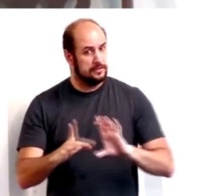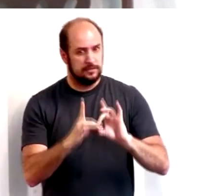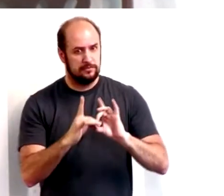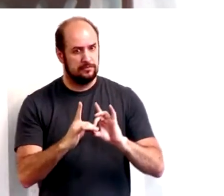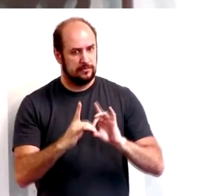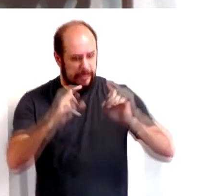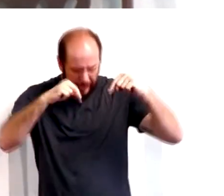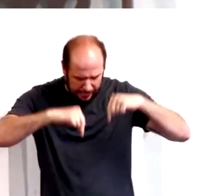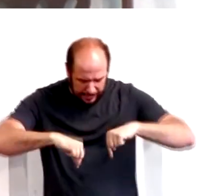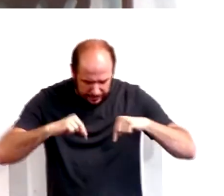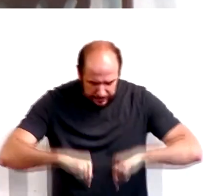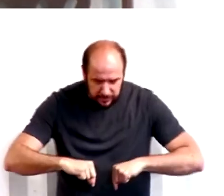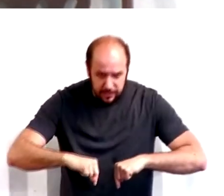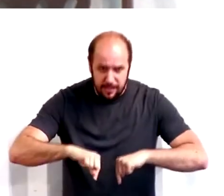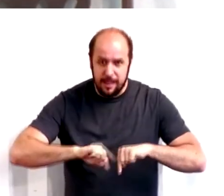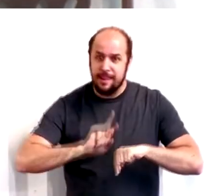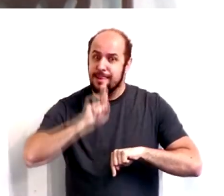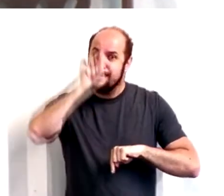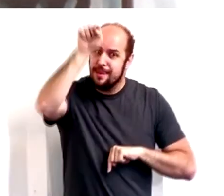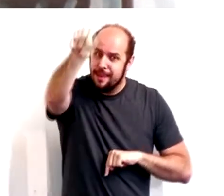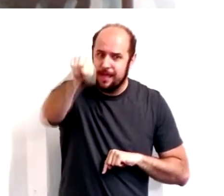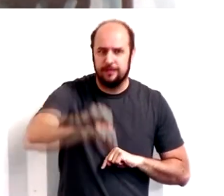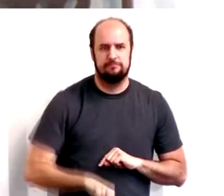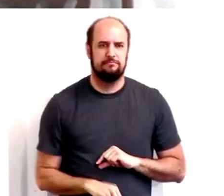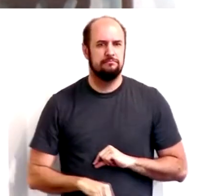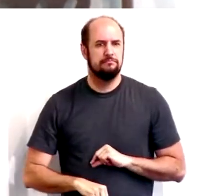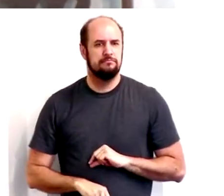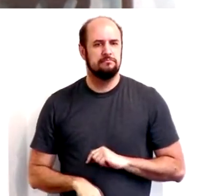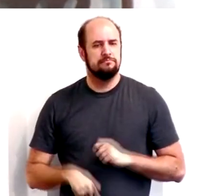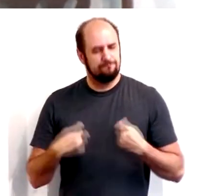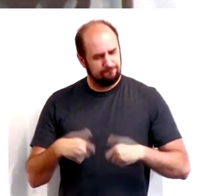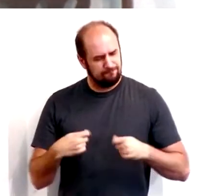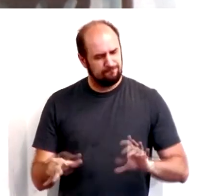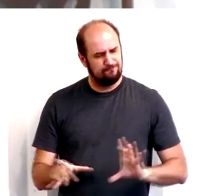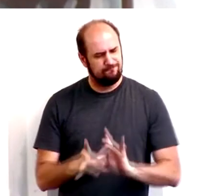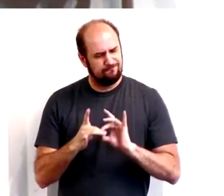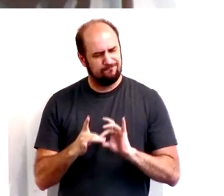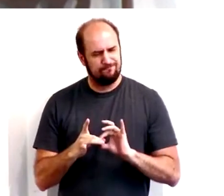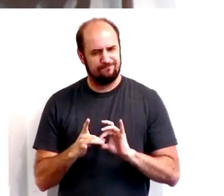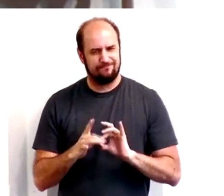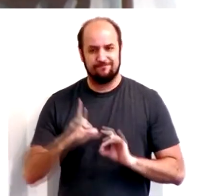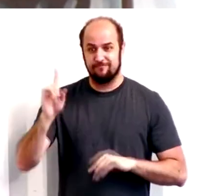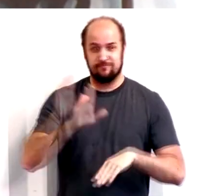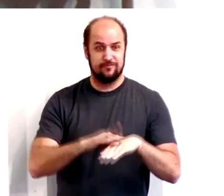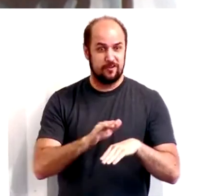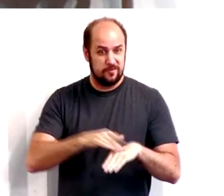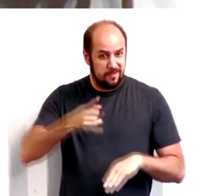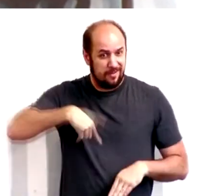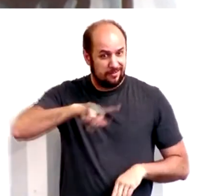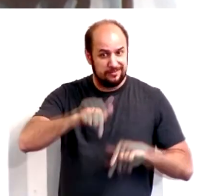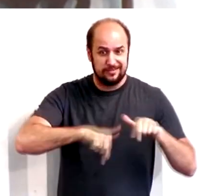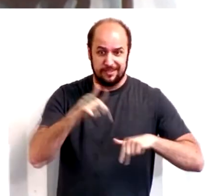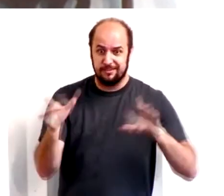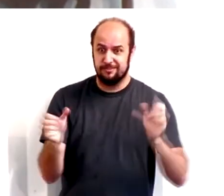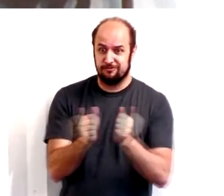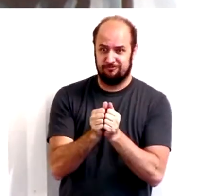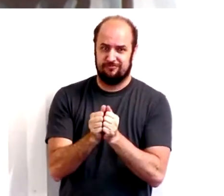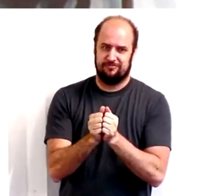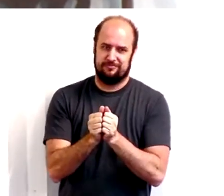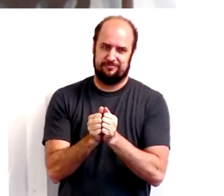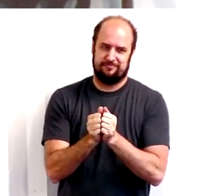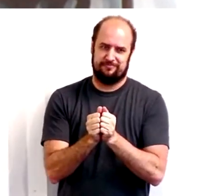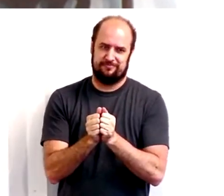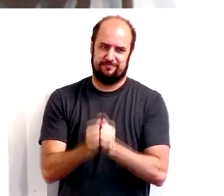aqui e lá, e nós temos que fazer isso juntos. Deus nos chamou para fazermos isso